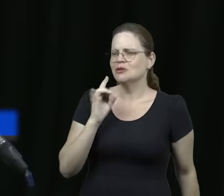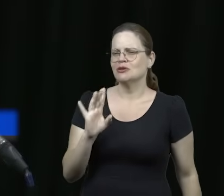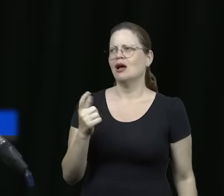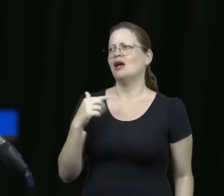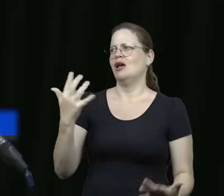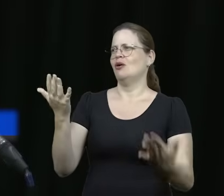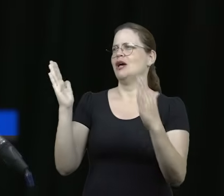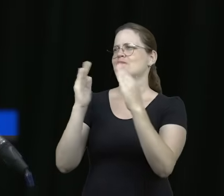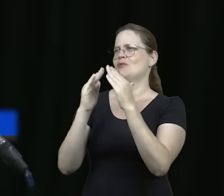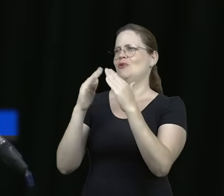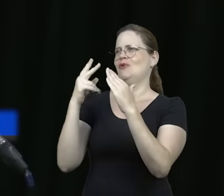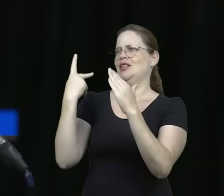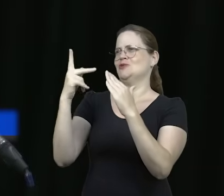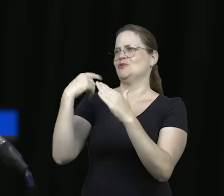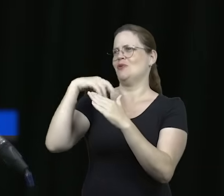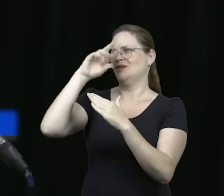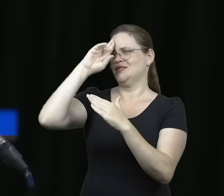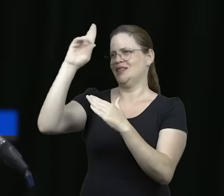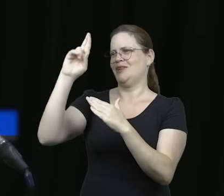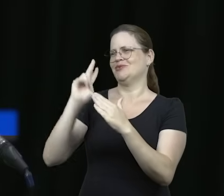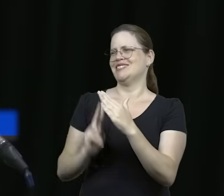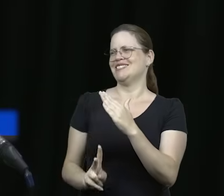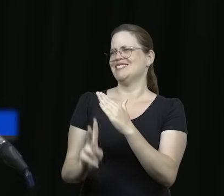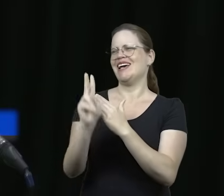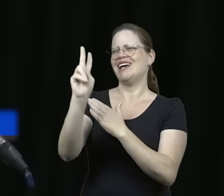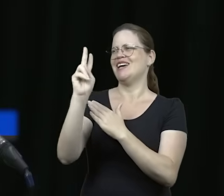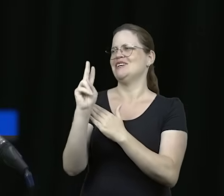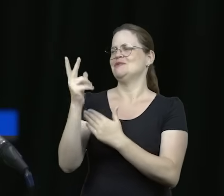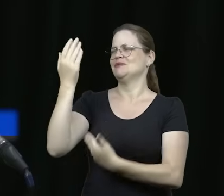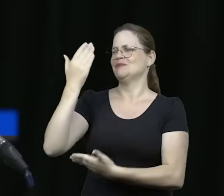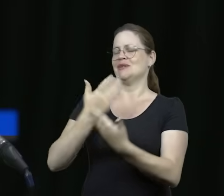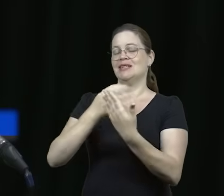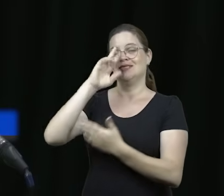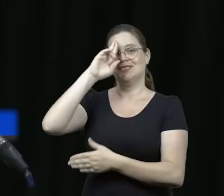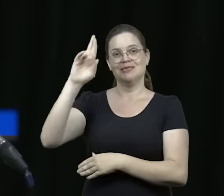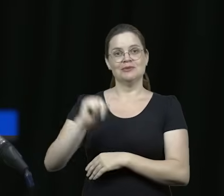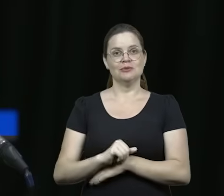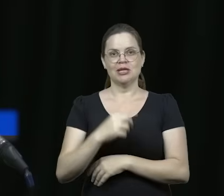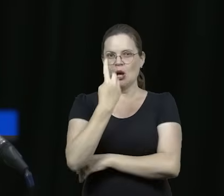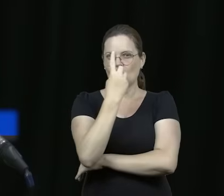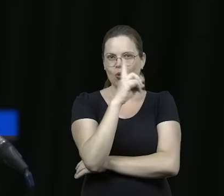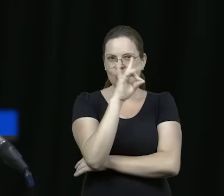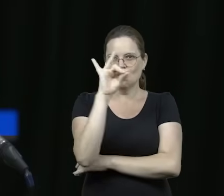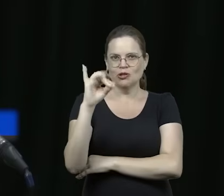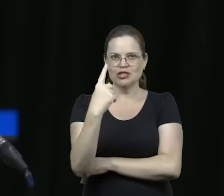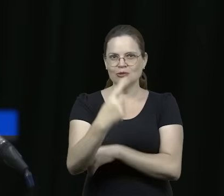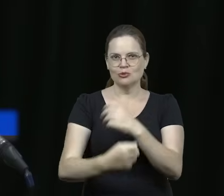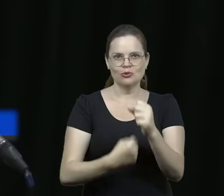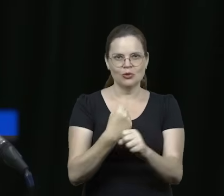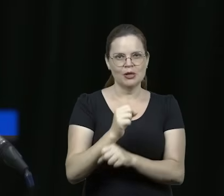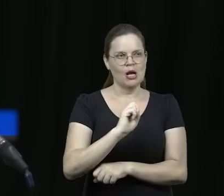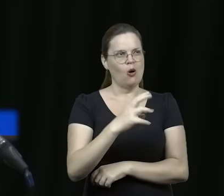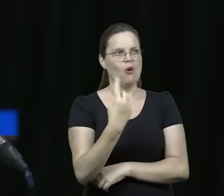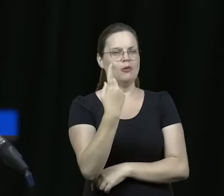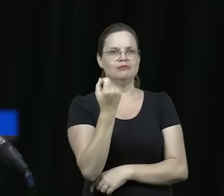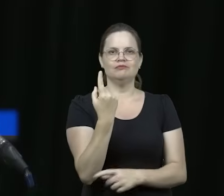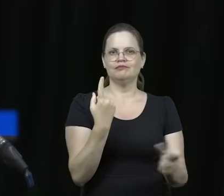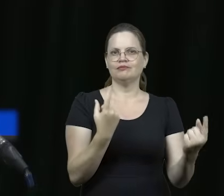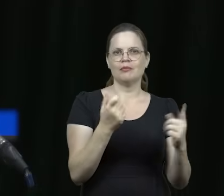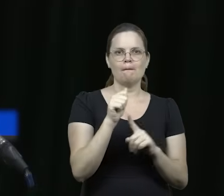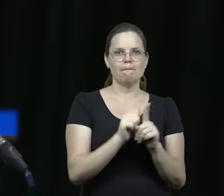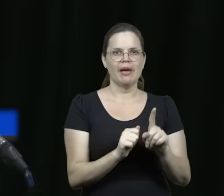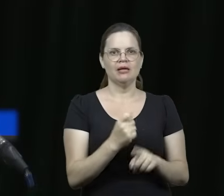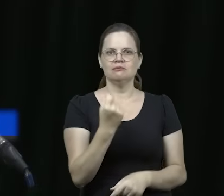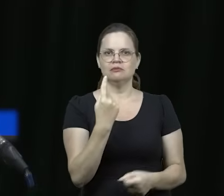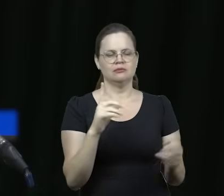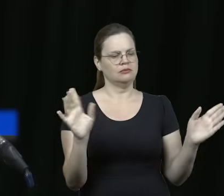morar na casa do Senhor é ter a presença de Deus conosco. Não um dia do ano, ou um dia no mês, uma vez na